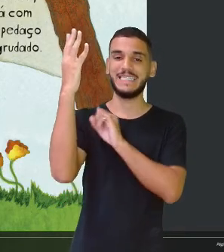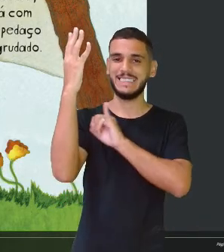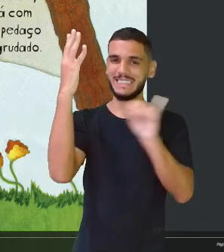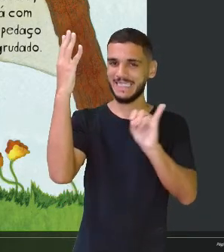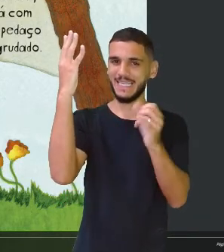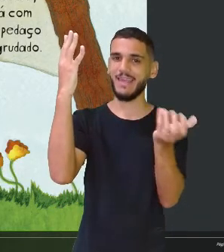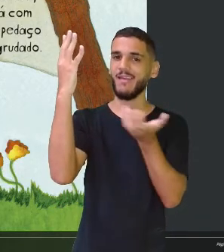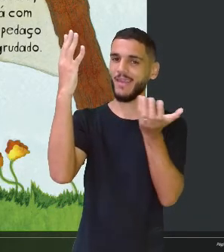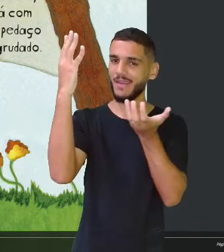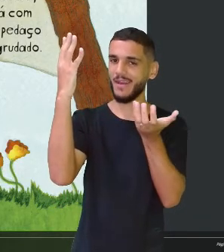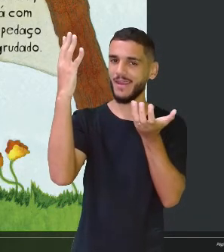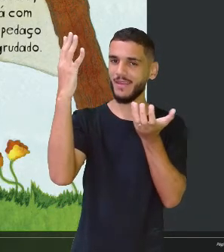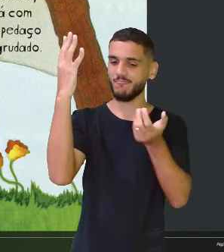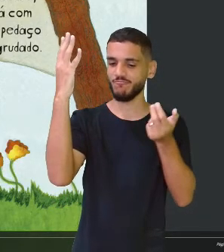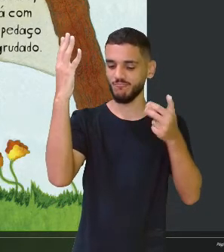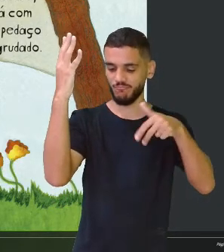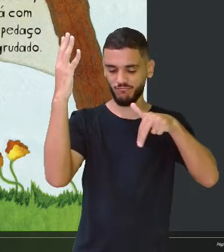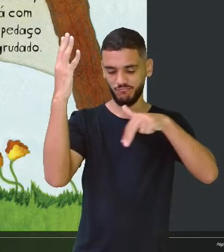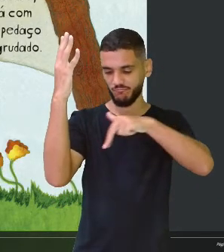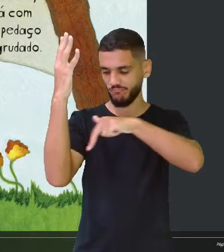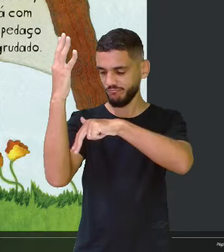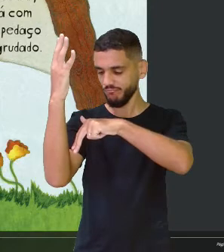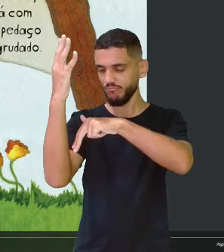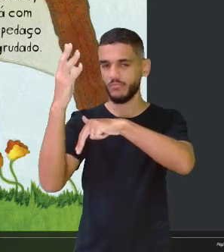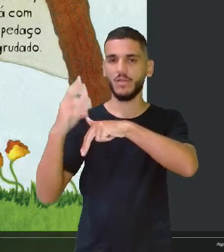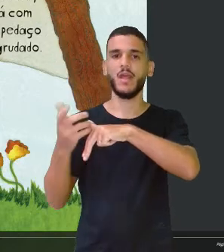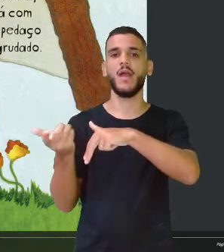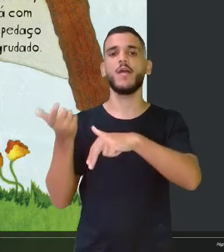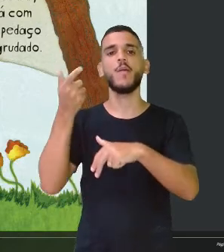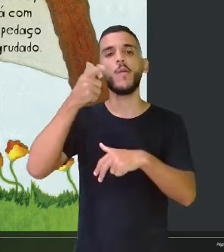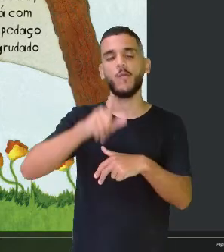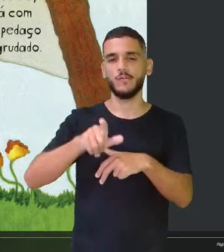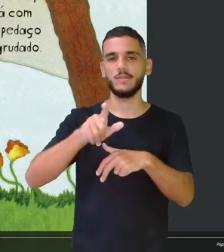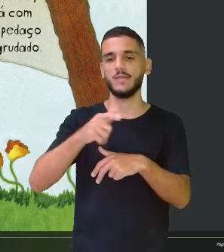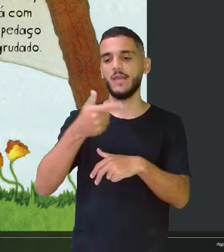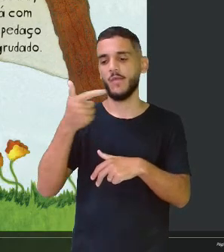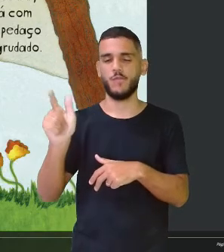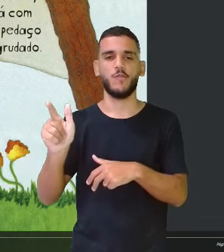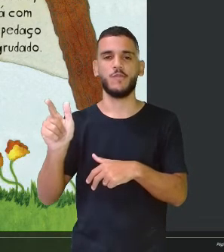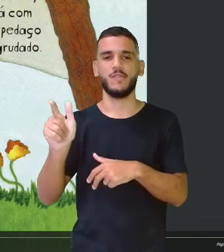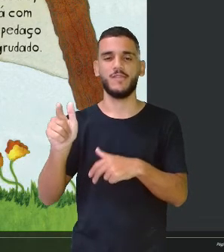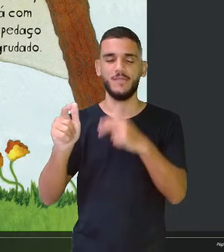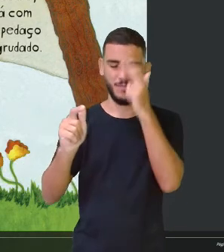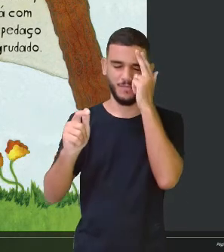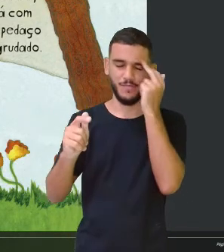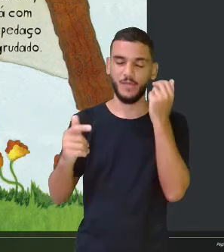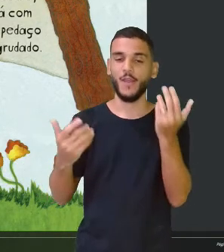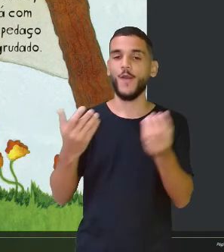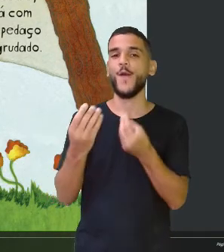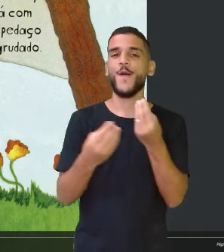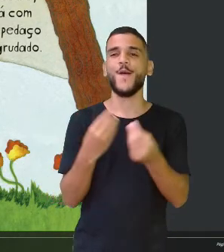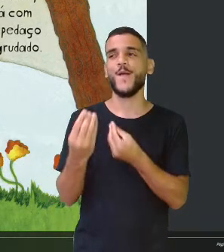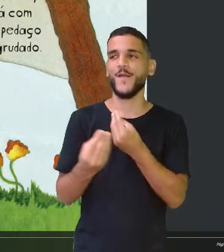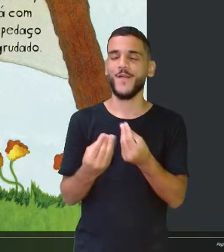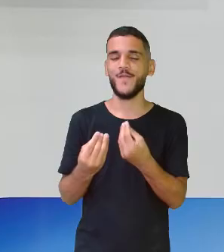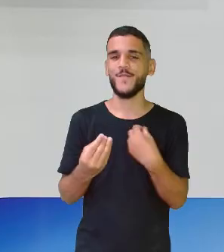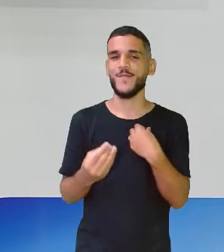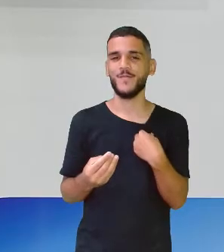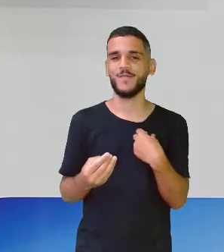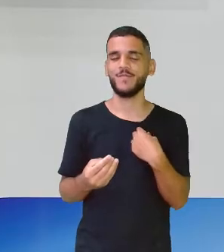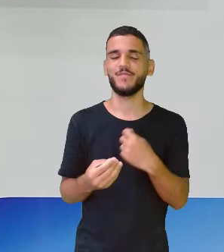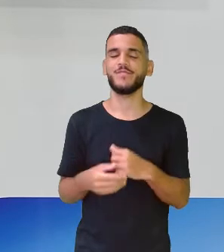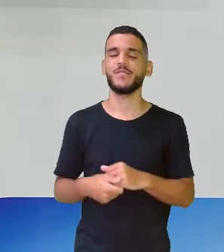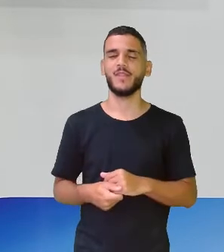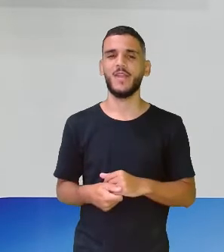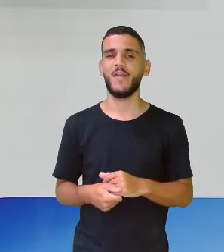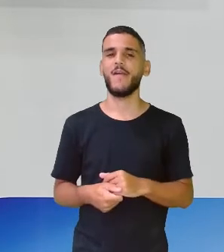pedaço, entrava de um lado e saía do outro, já com o pedaço grudado, minha gente. Olha